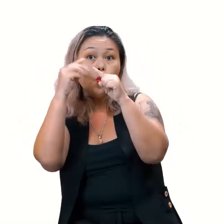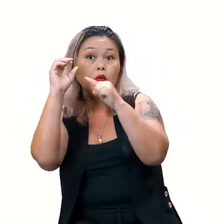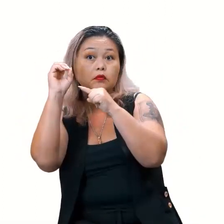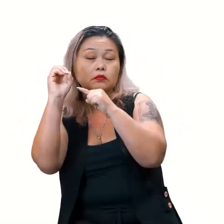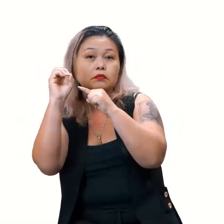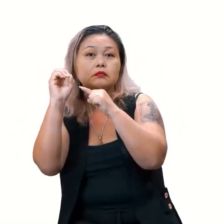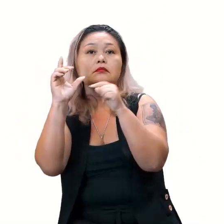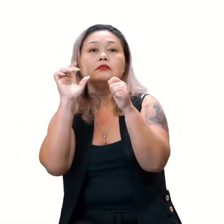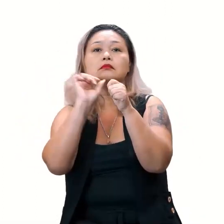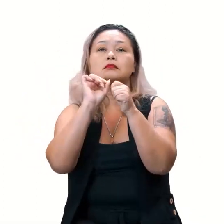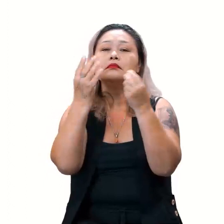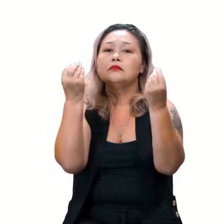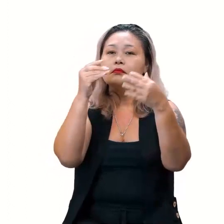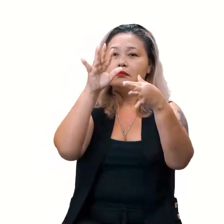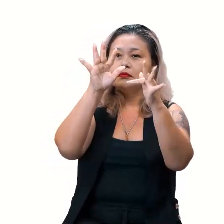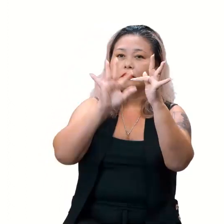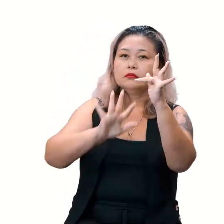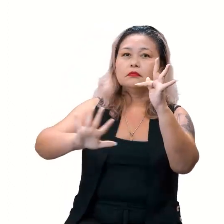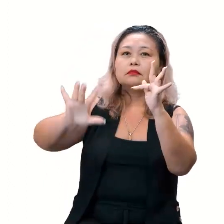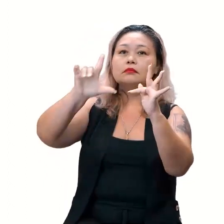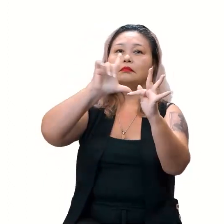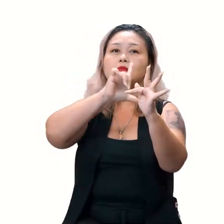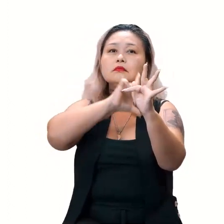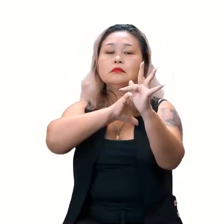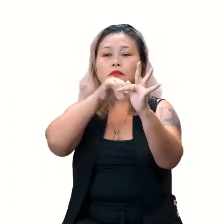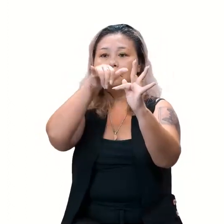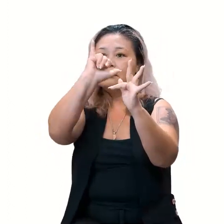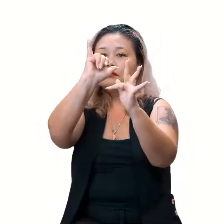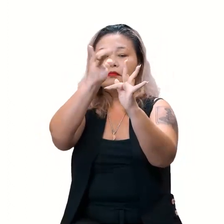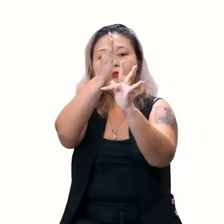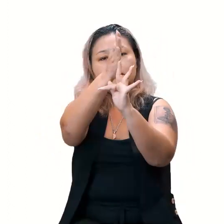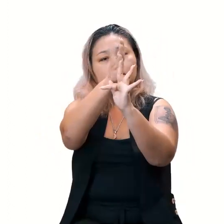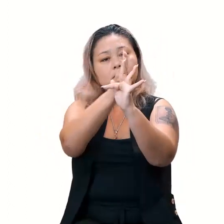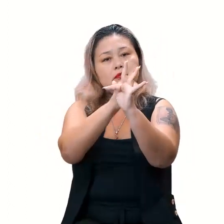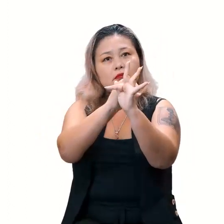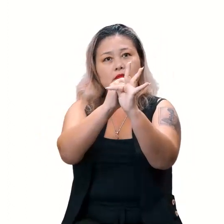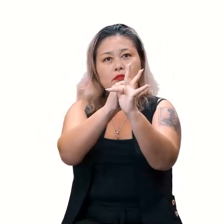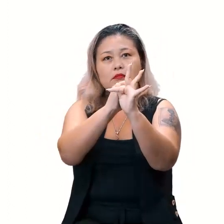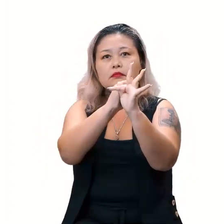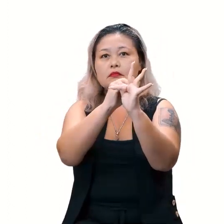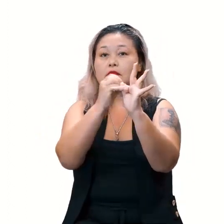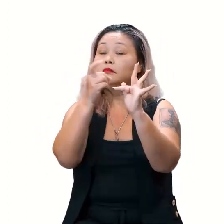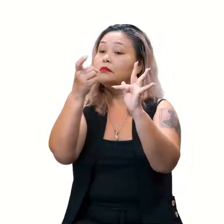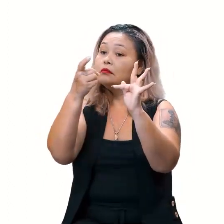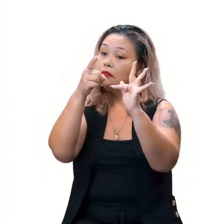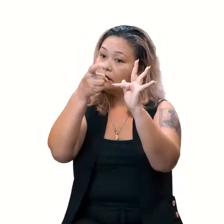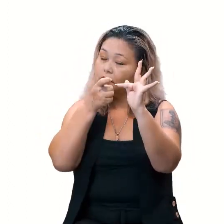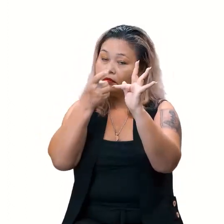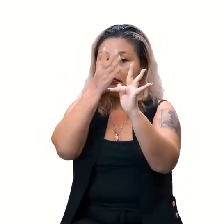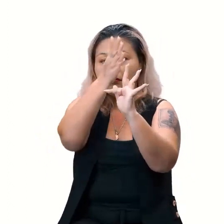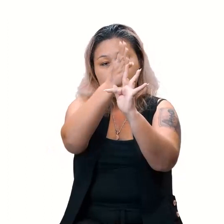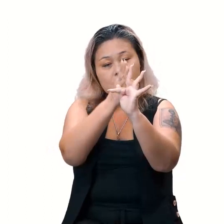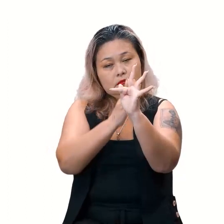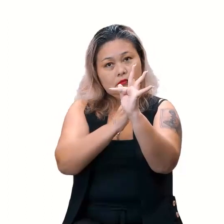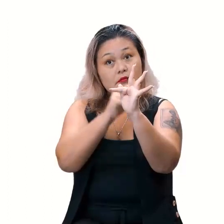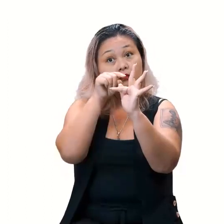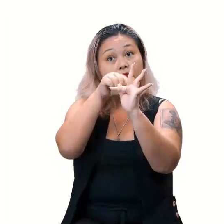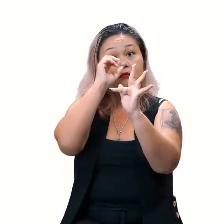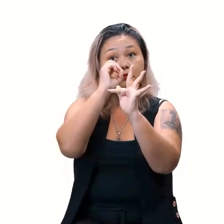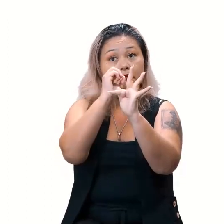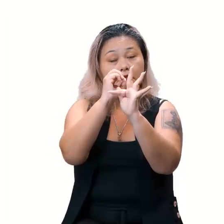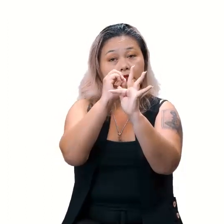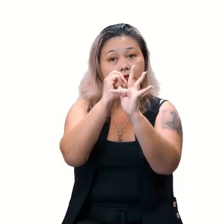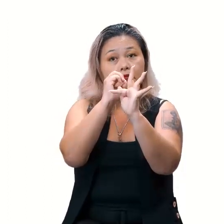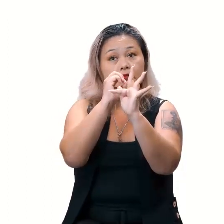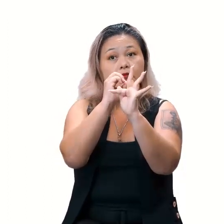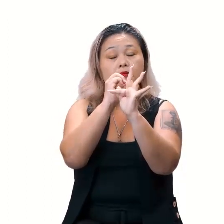acordo com o gráfico, no instante em que y igual a zero ou f de x igual a zero, né, nesse instante a reta